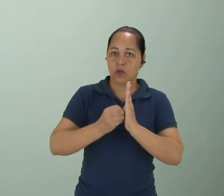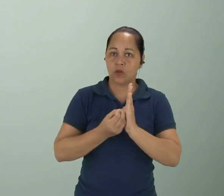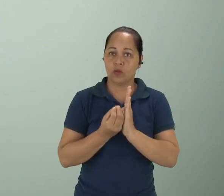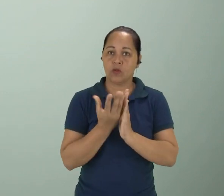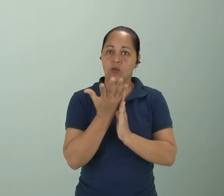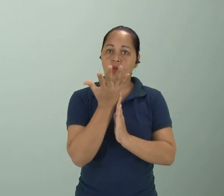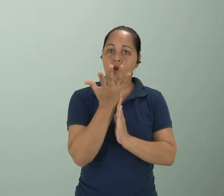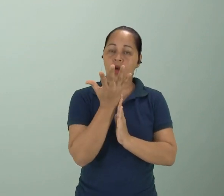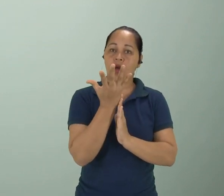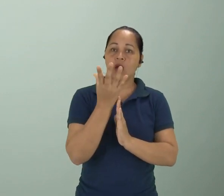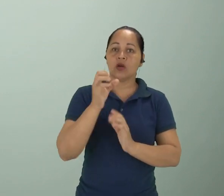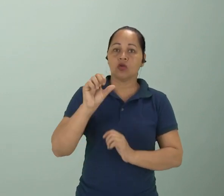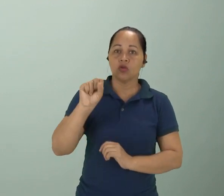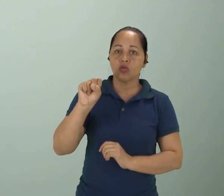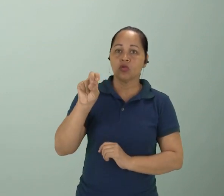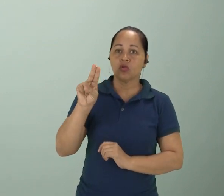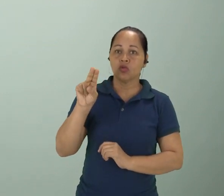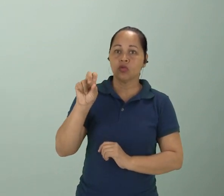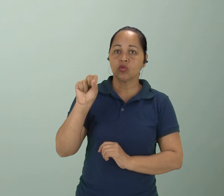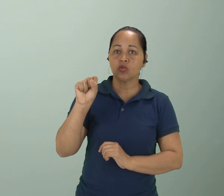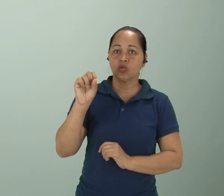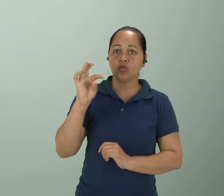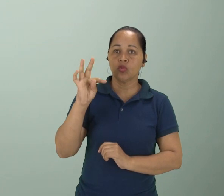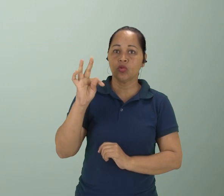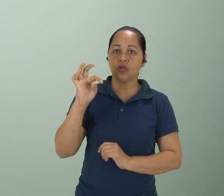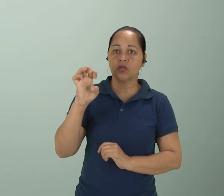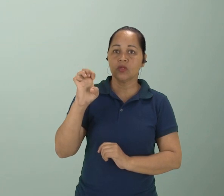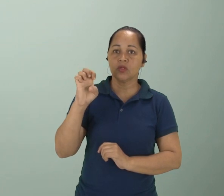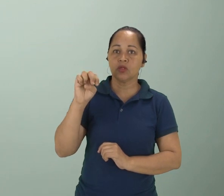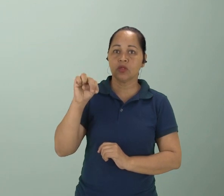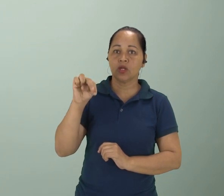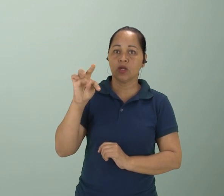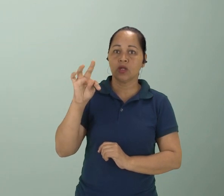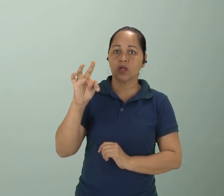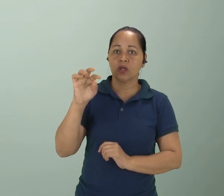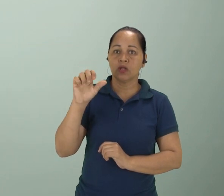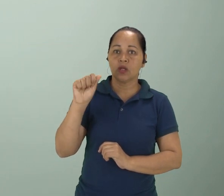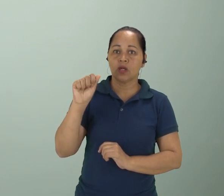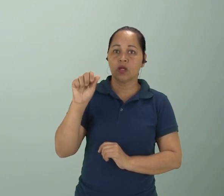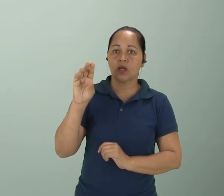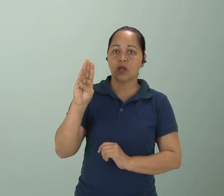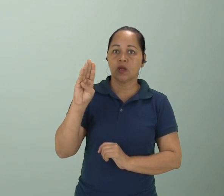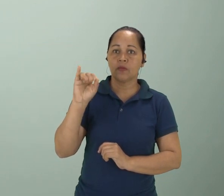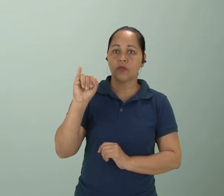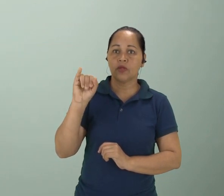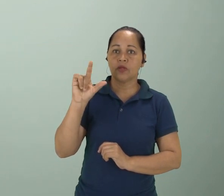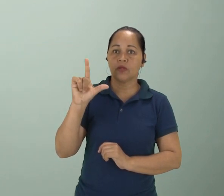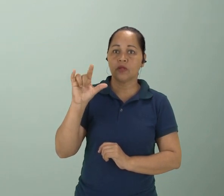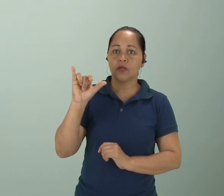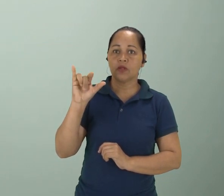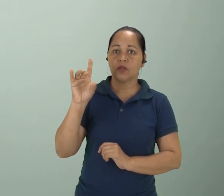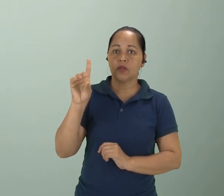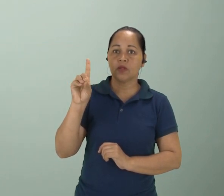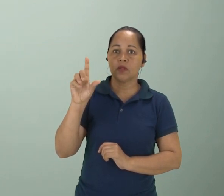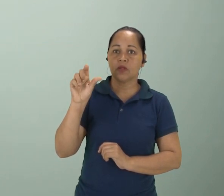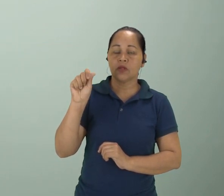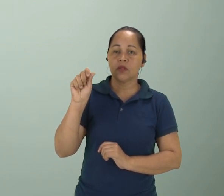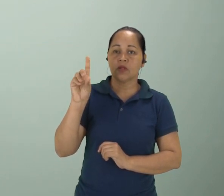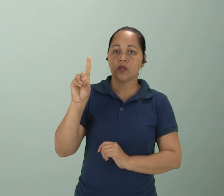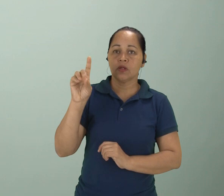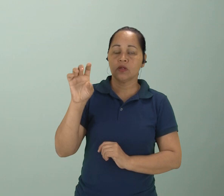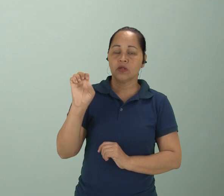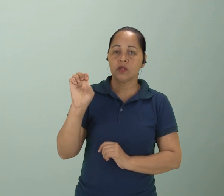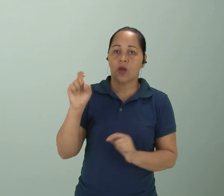a tentativa de você estudante protagonista no século 21 que a solução para esses problemas a gente conseguir